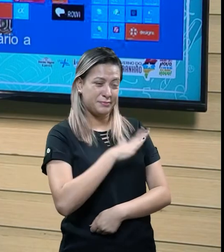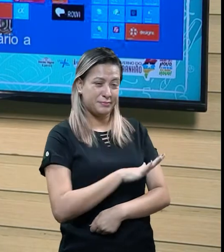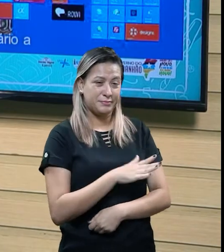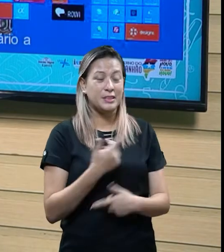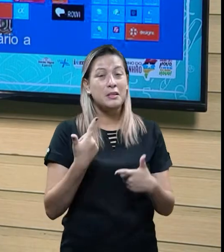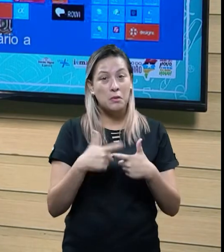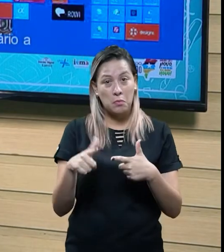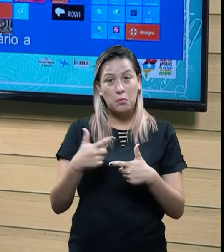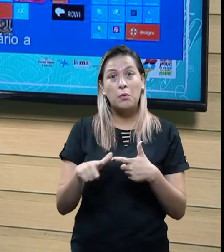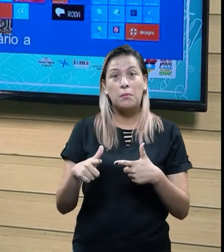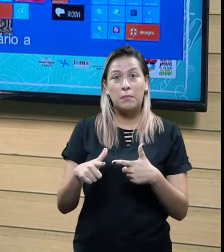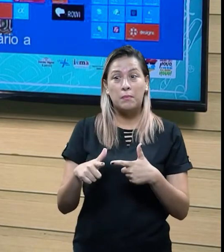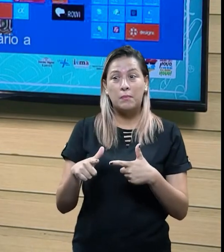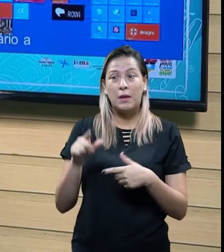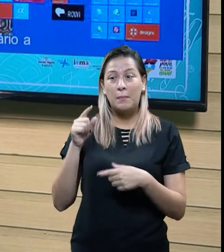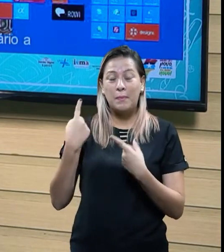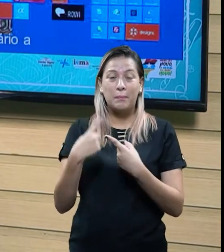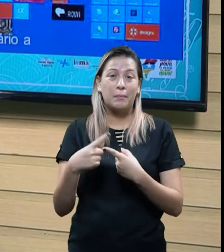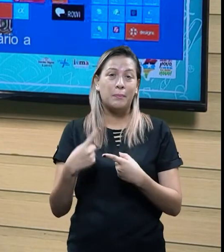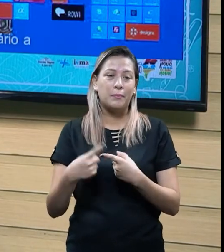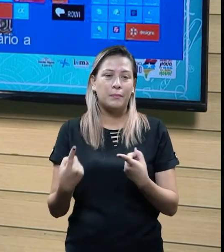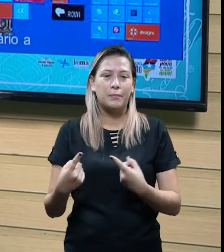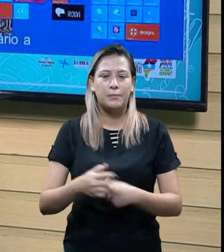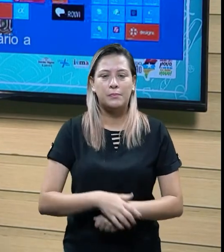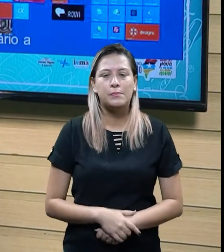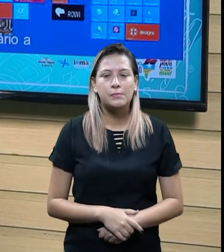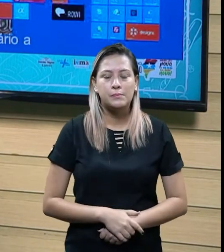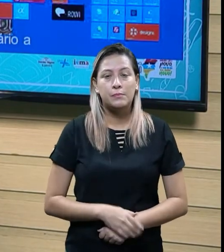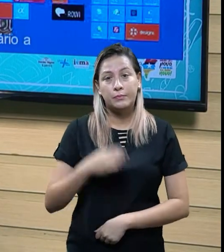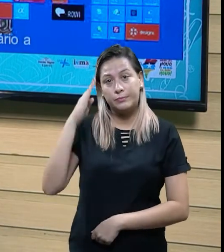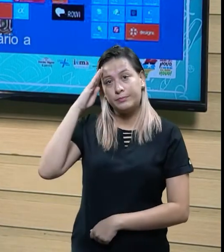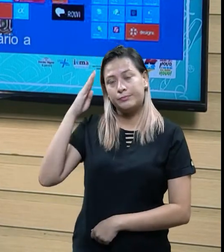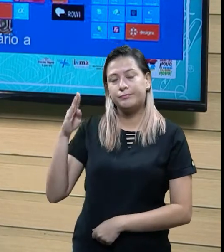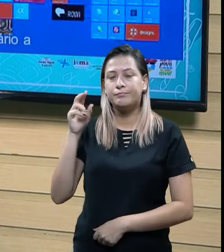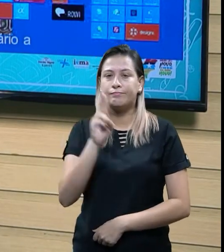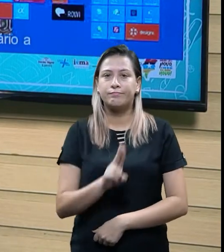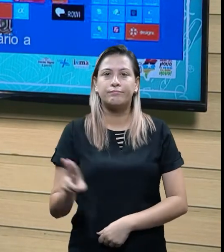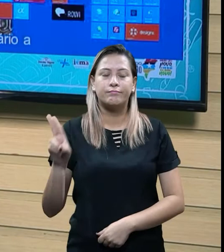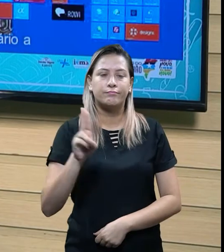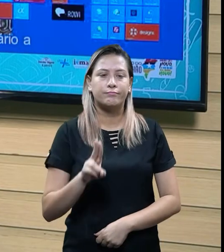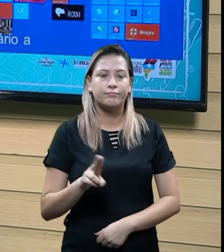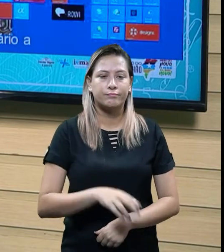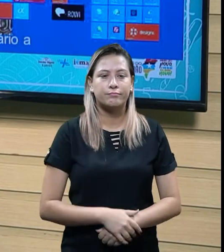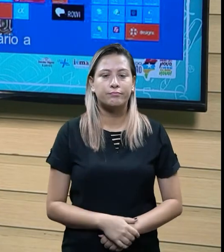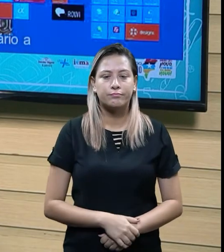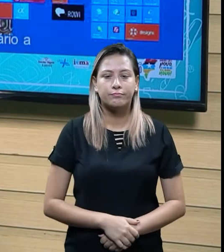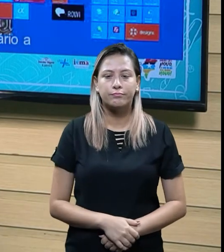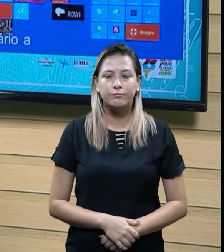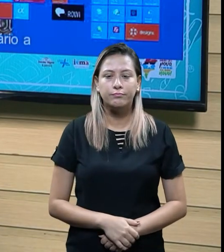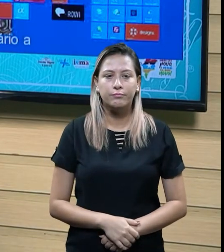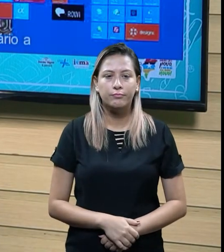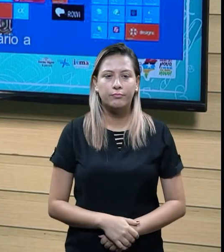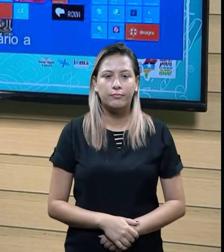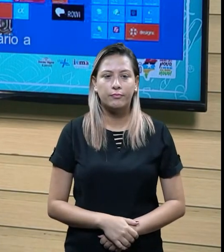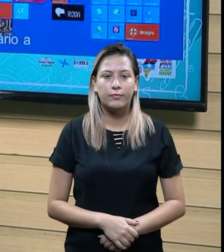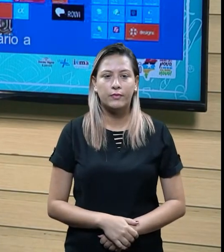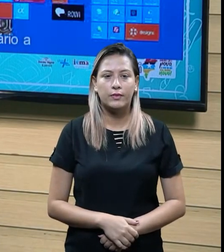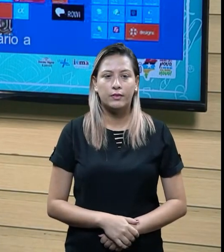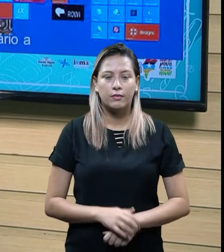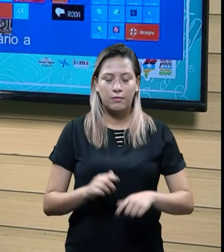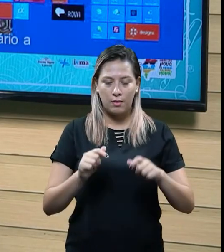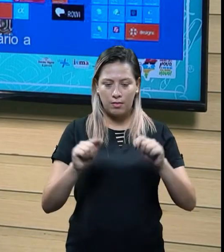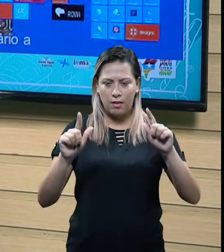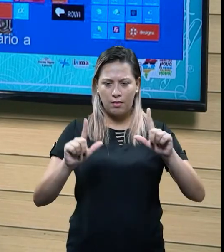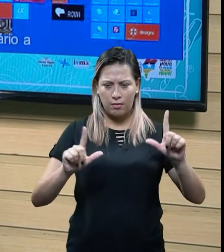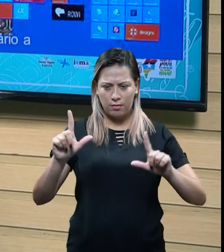Essa tela, essa forma do Windows 8, ela era principalmente aplicável nas telas, nos